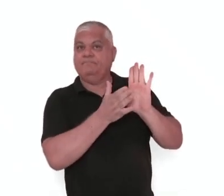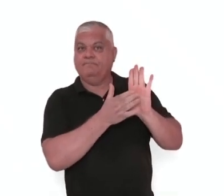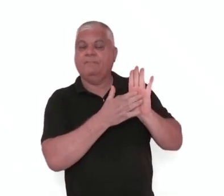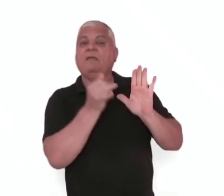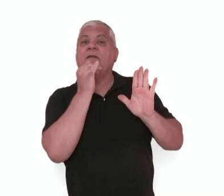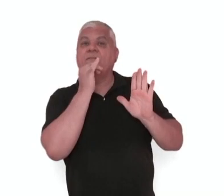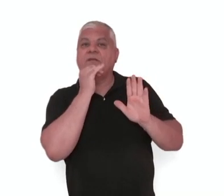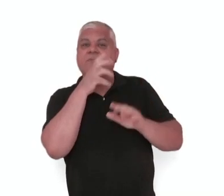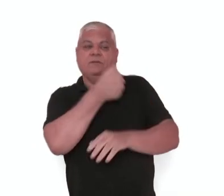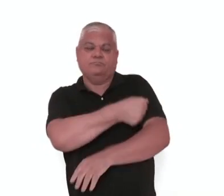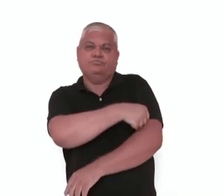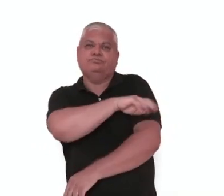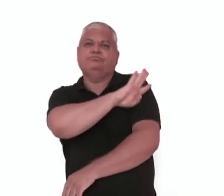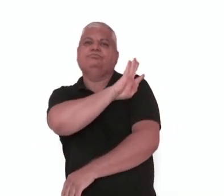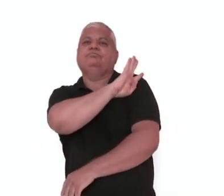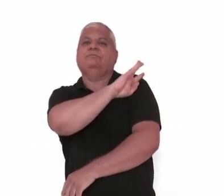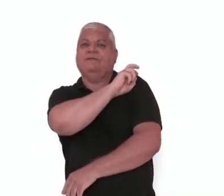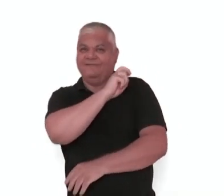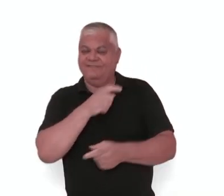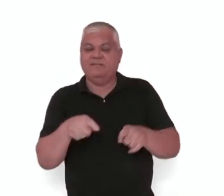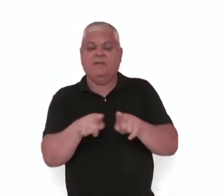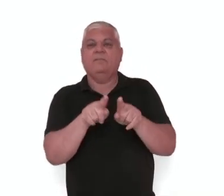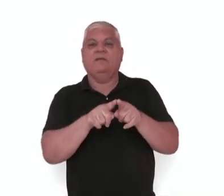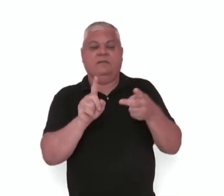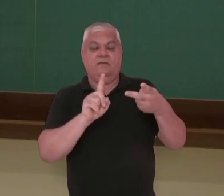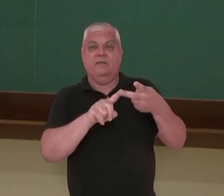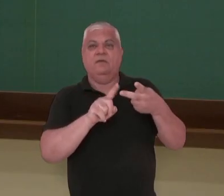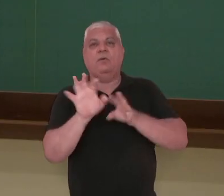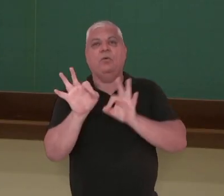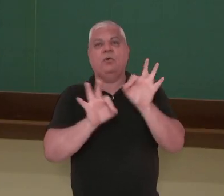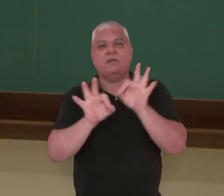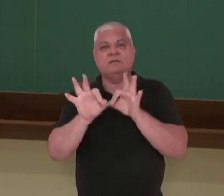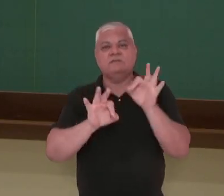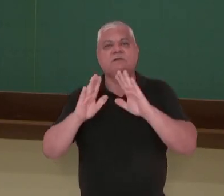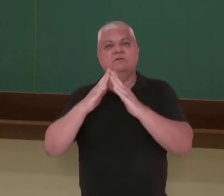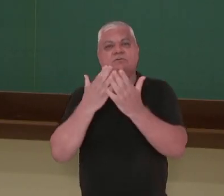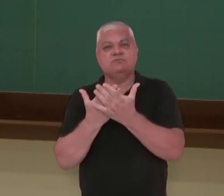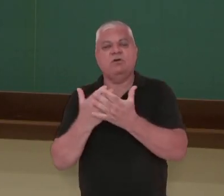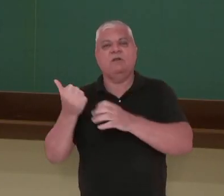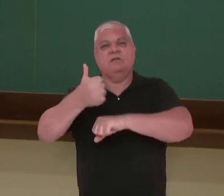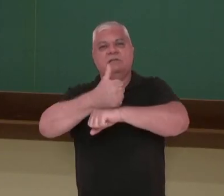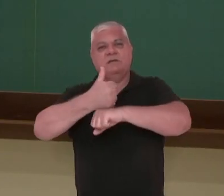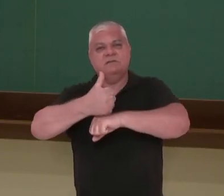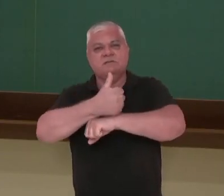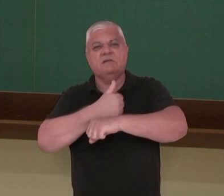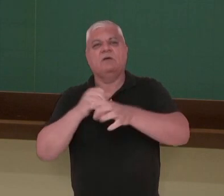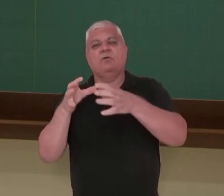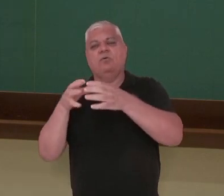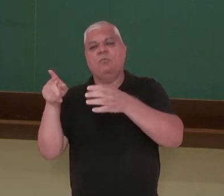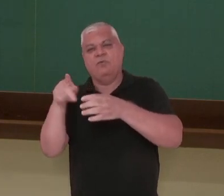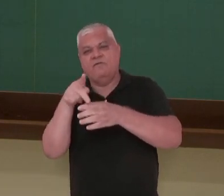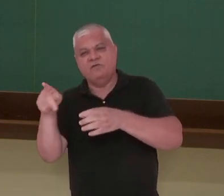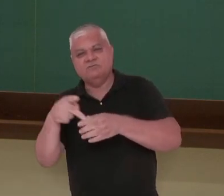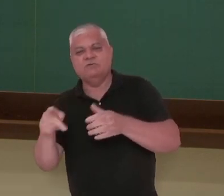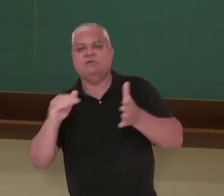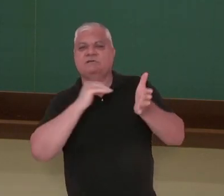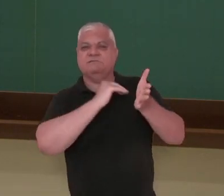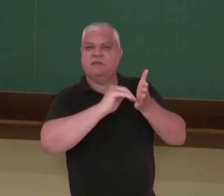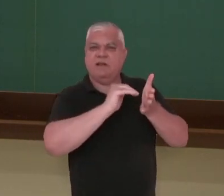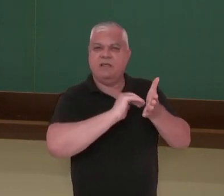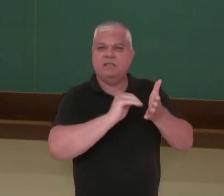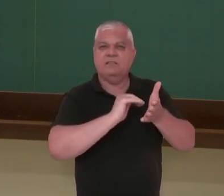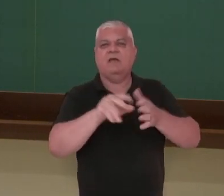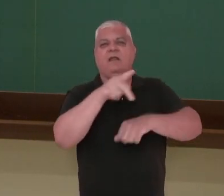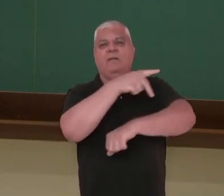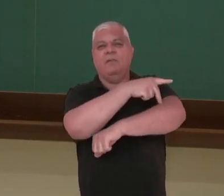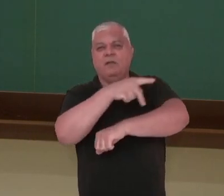que essa escola oferece. Segundo, a organização da escola. Direção, corpo docente e discente, secretaria, serviços auxiliares, pedagogos,